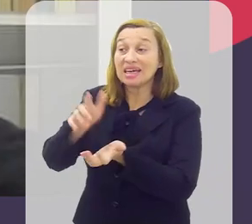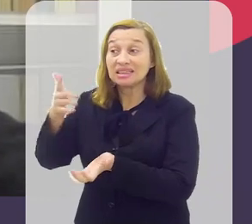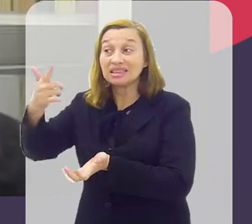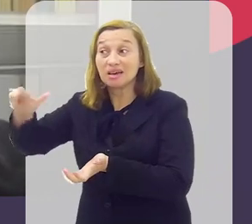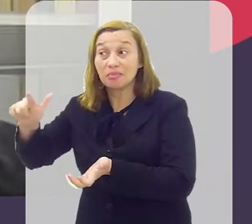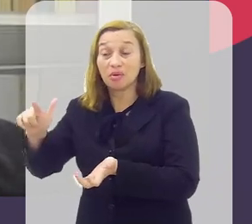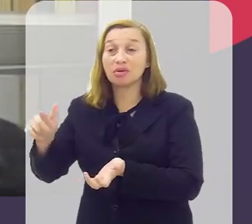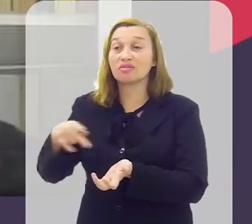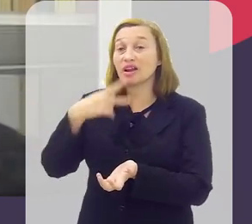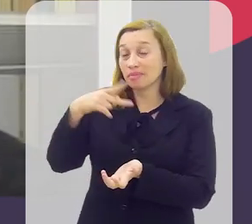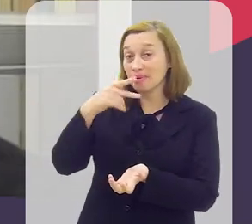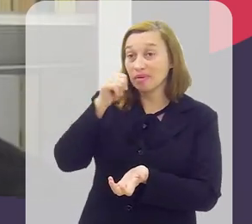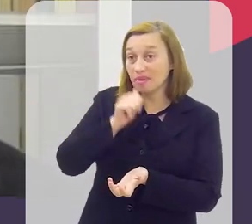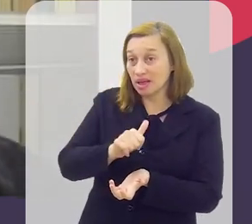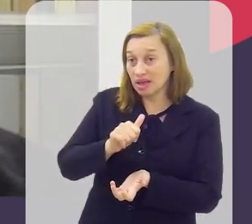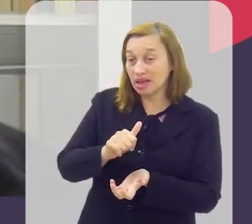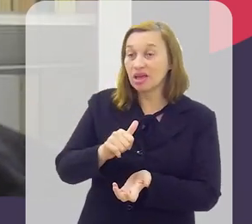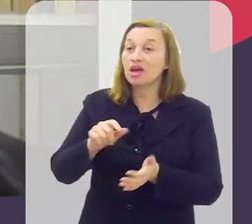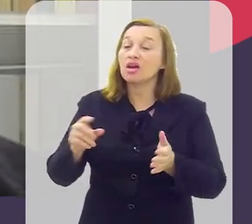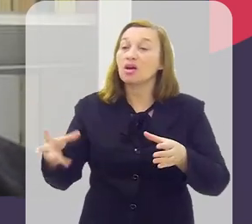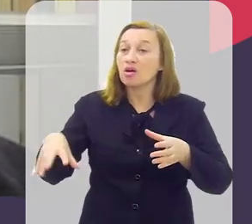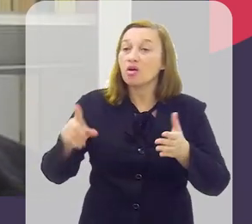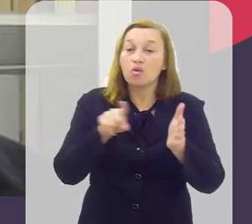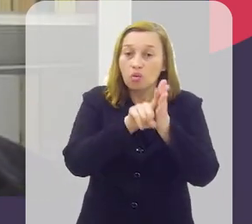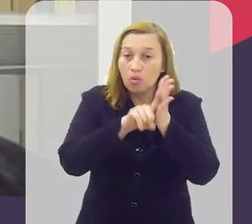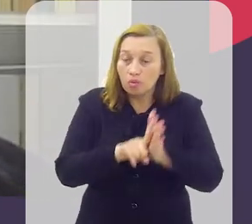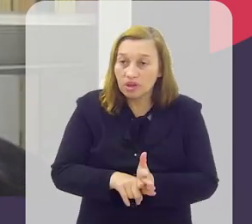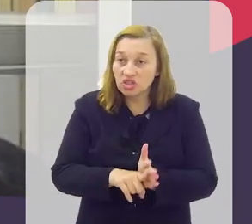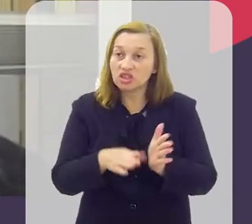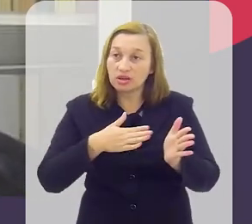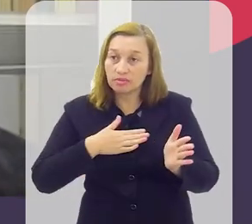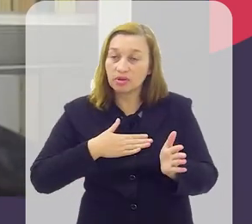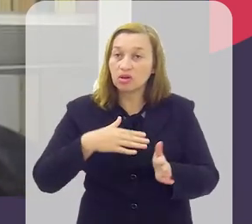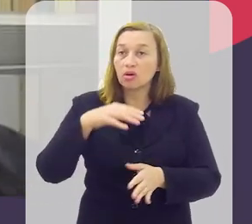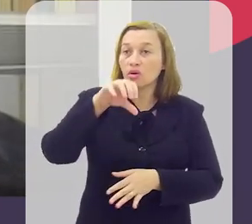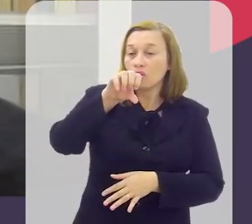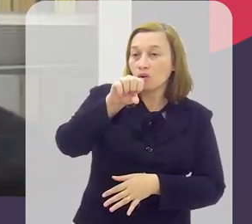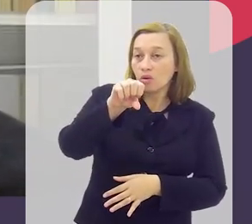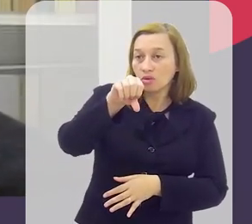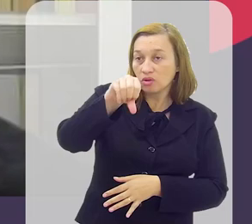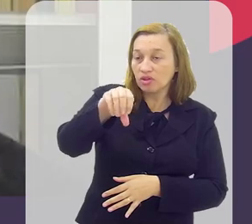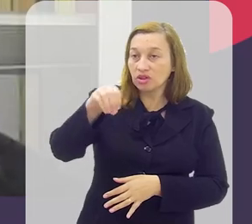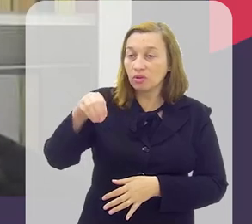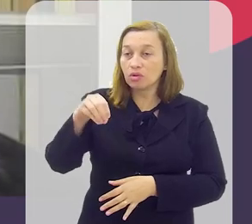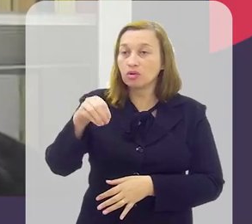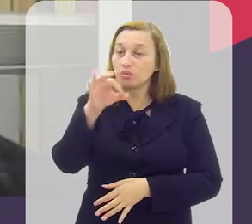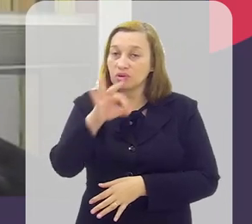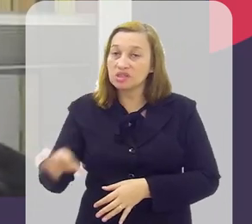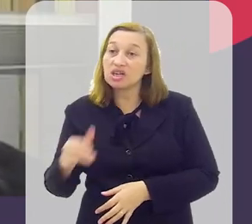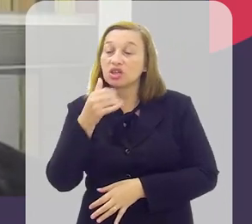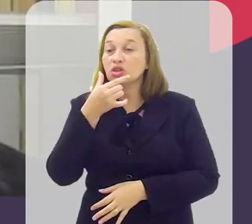as mulheres, mas só para pontuar aqui, eu encontrei na minha pesquisa 98% de entregadores homens,